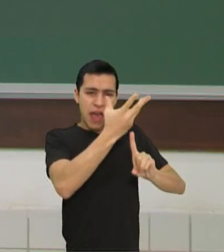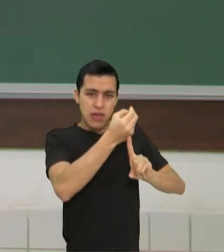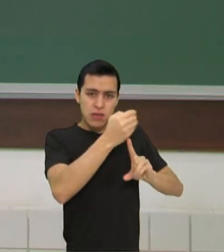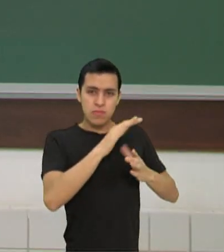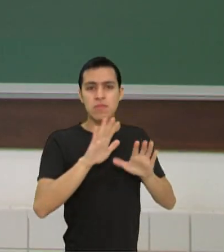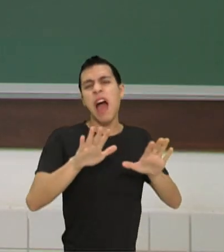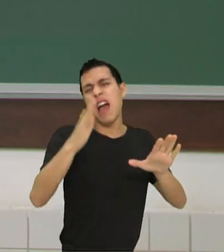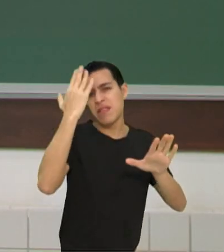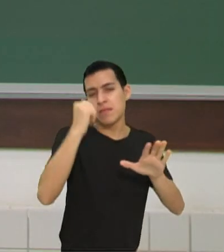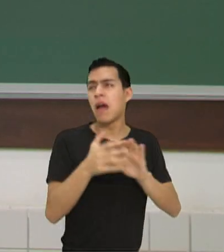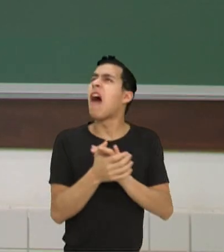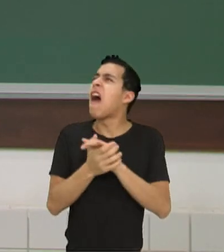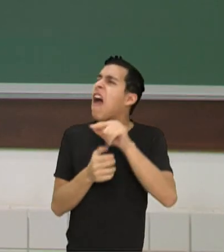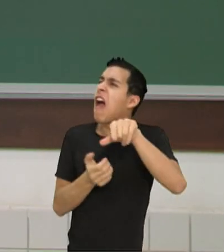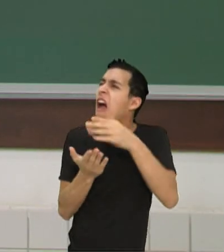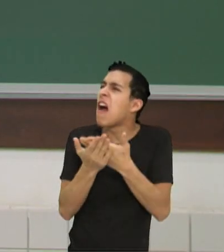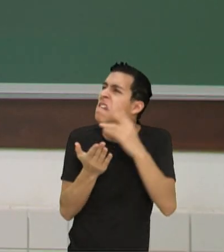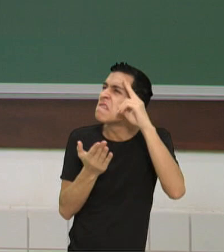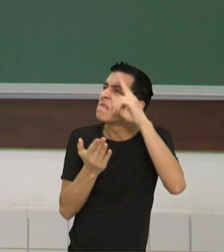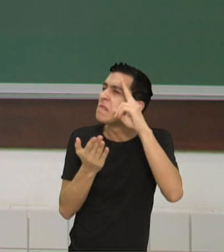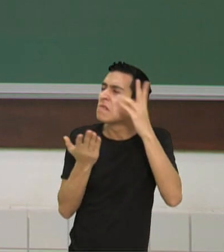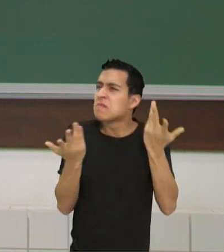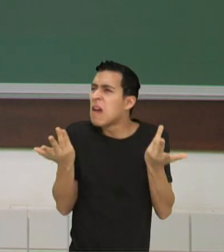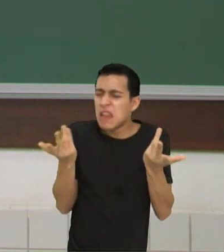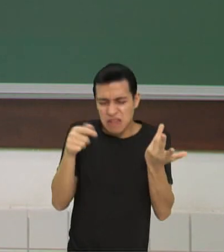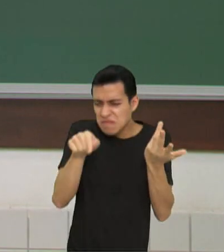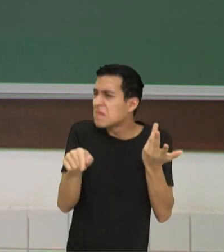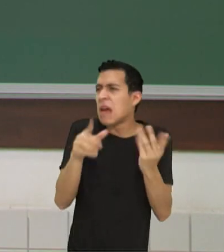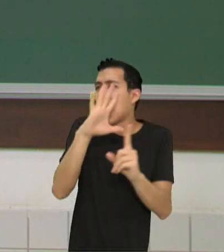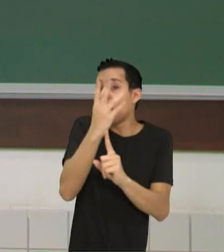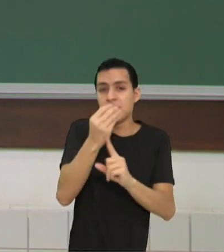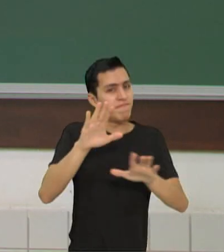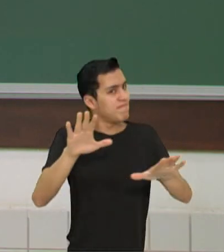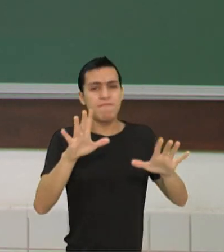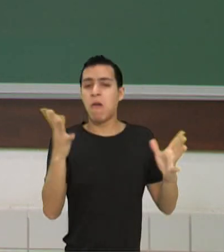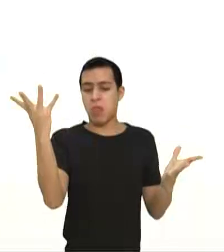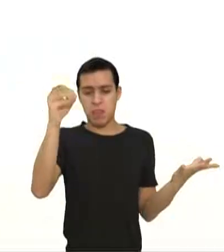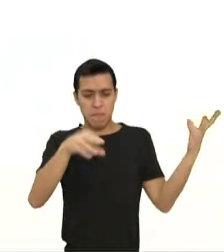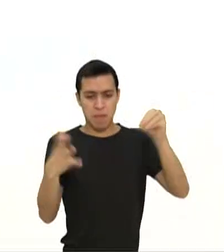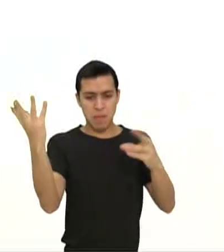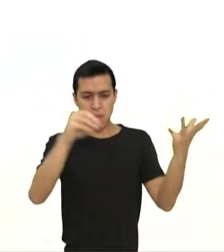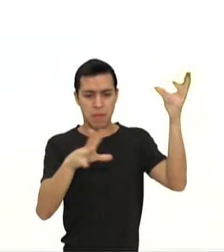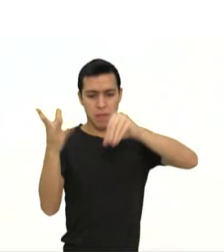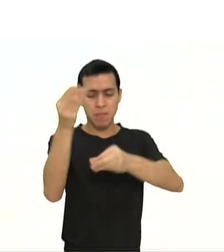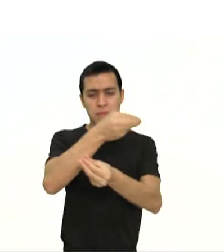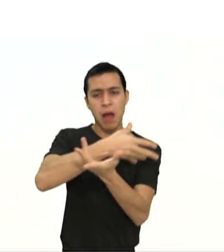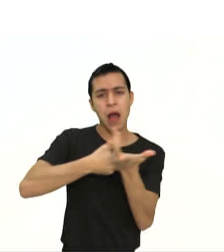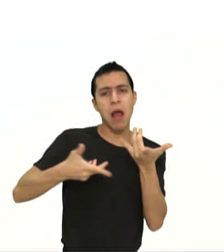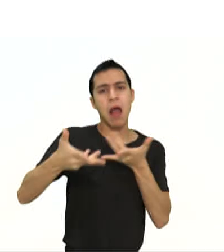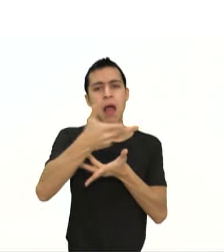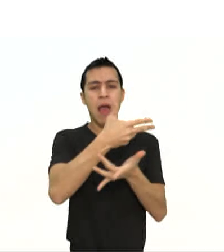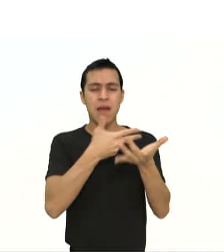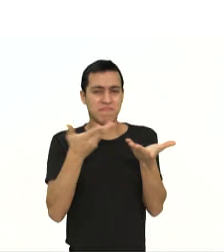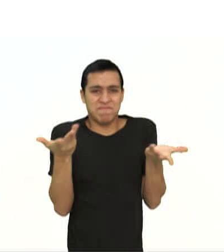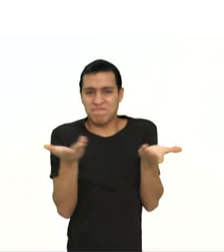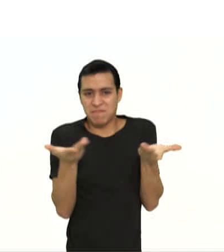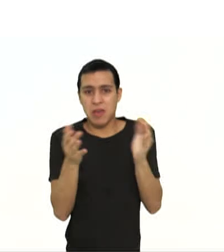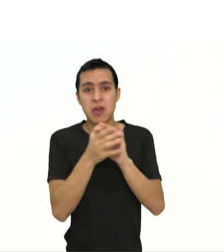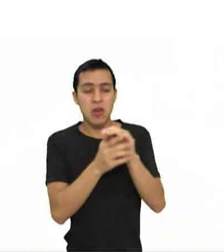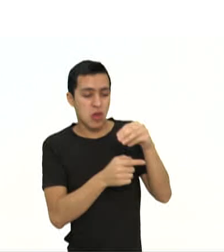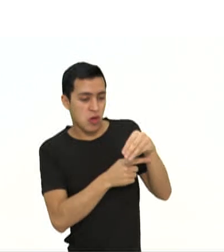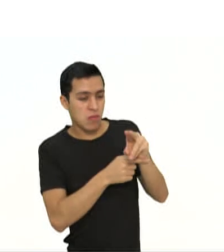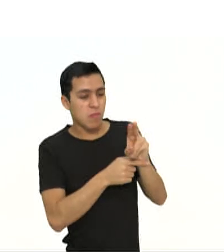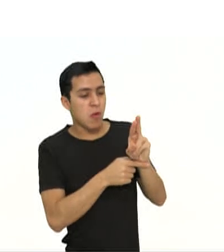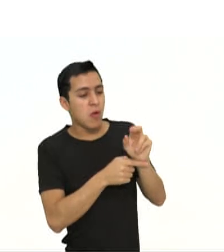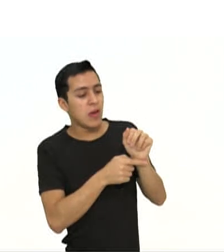dizer lá que isso aqui é uma aula de história, mas hoje, meu caro, tá liberado todas as matérias a participarem com a gente. Muralismo foi